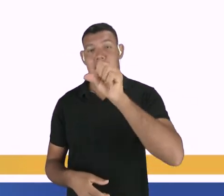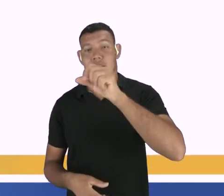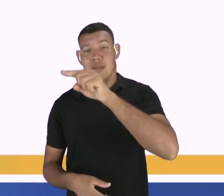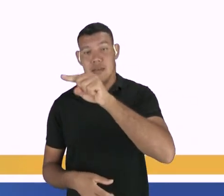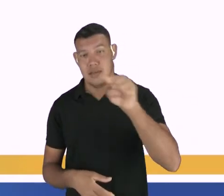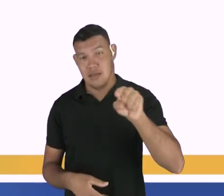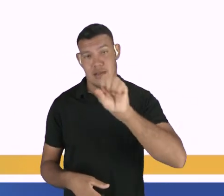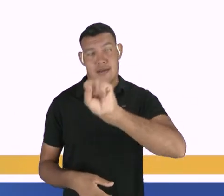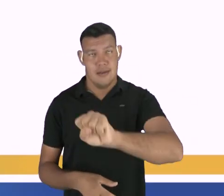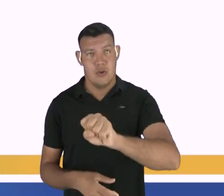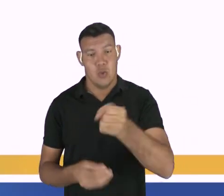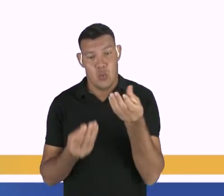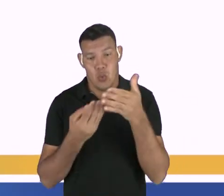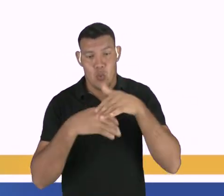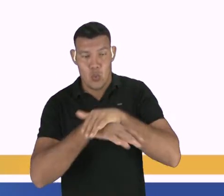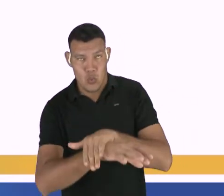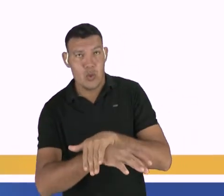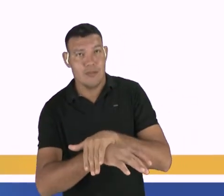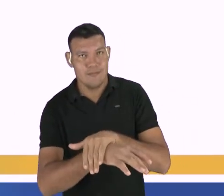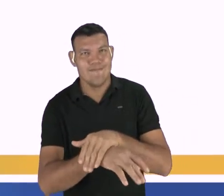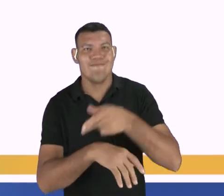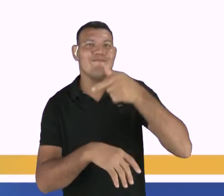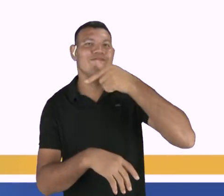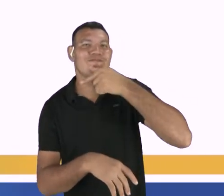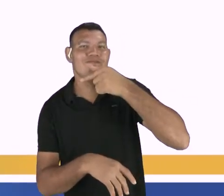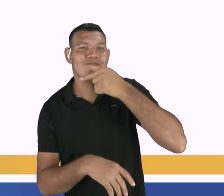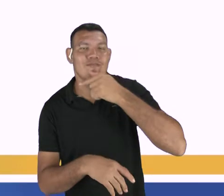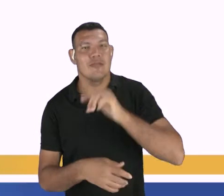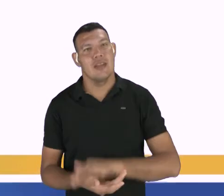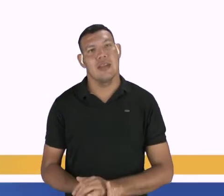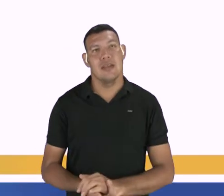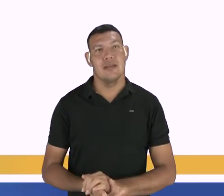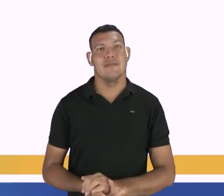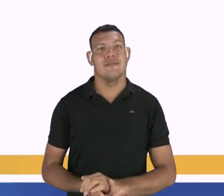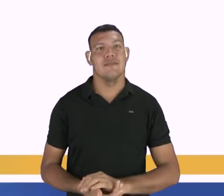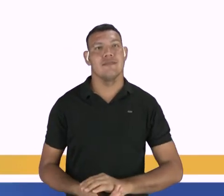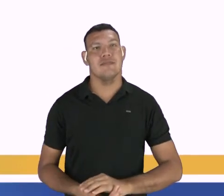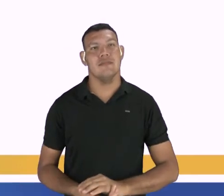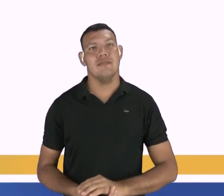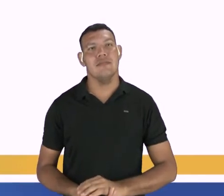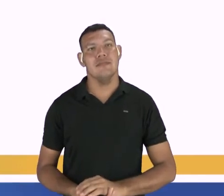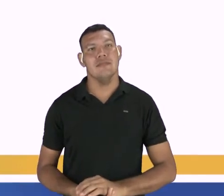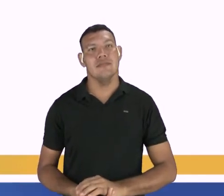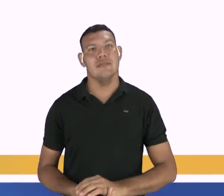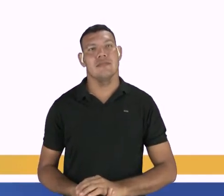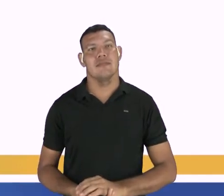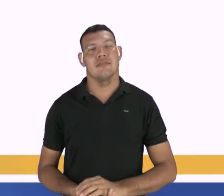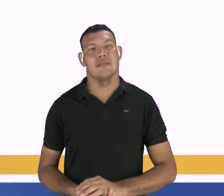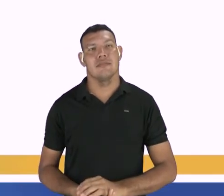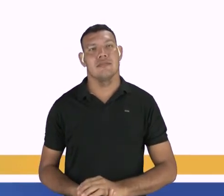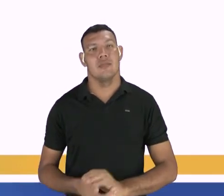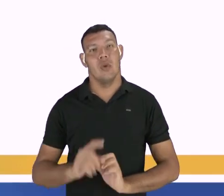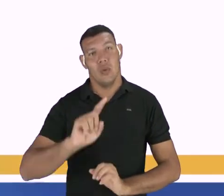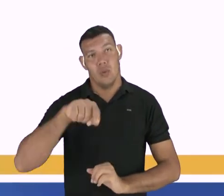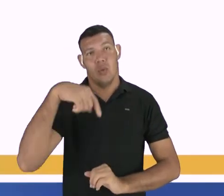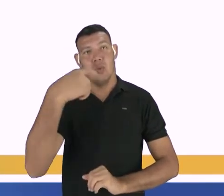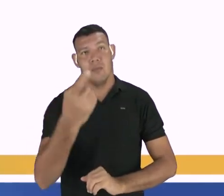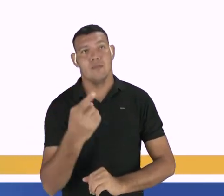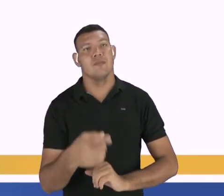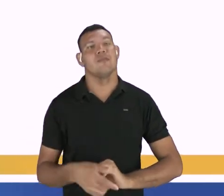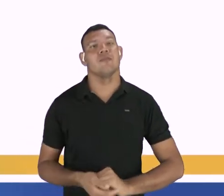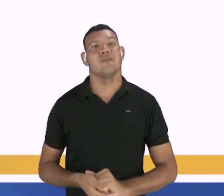guardou 6/8 do queijo, ou seja, 6 partes de 8. Beleza? Vamos para a próxima